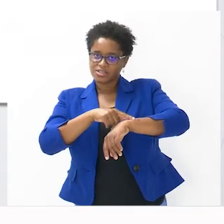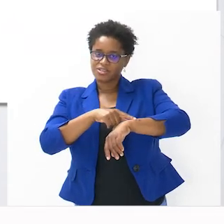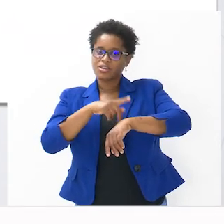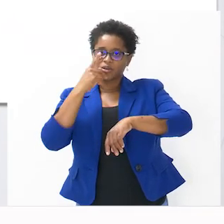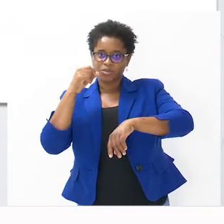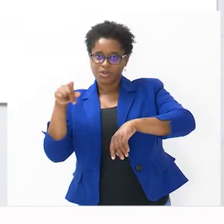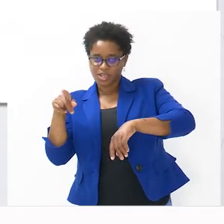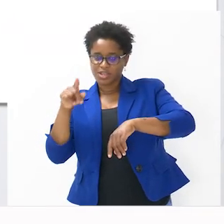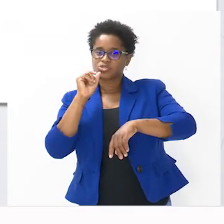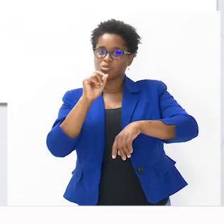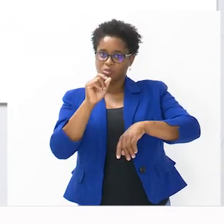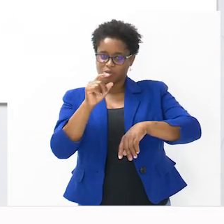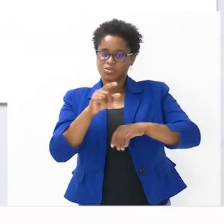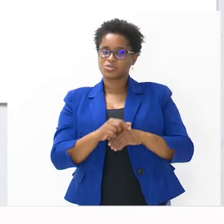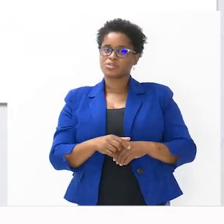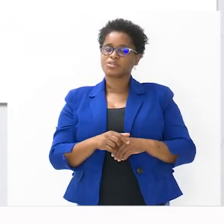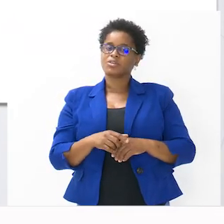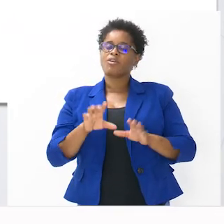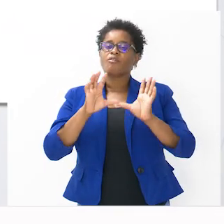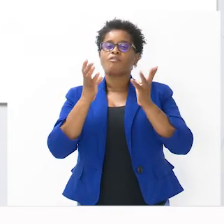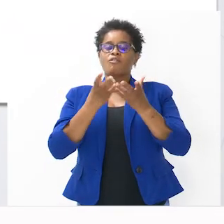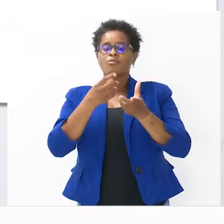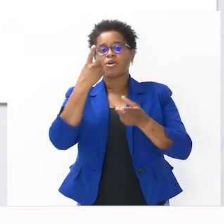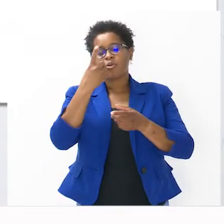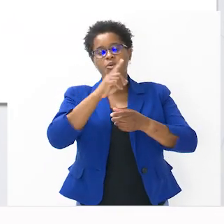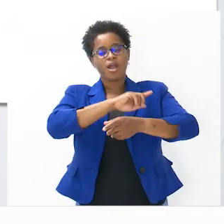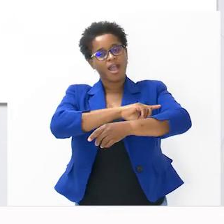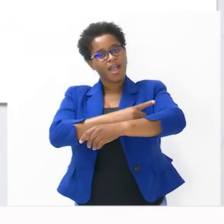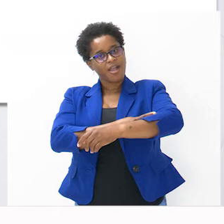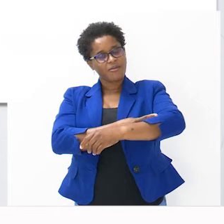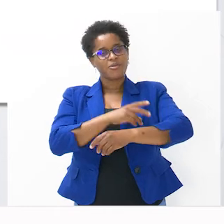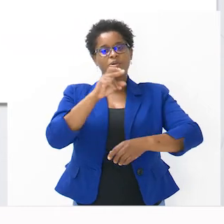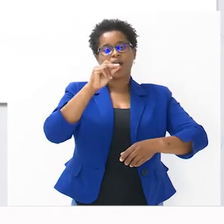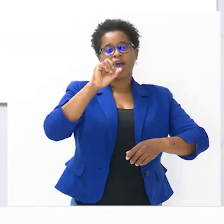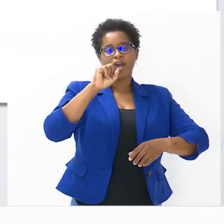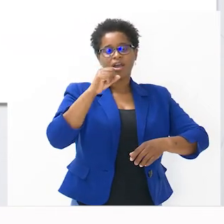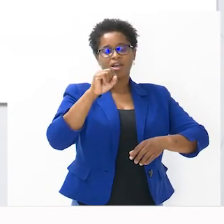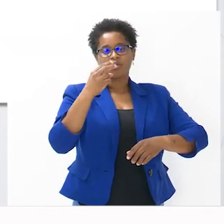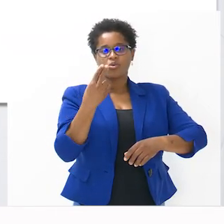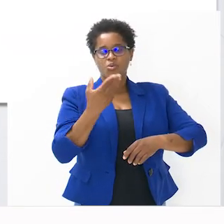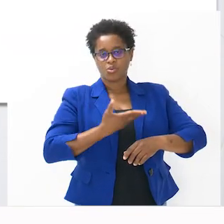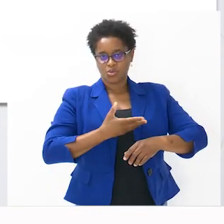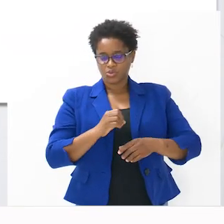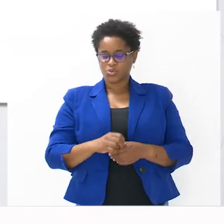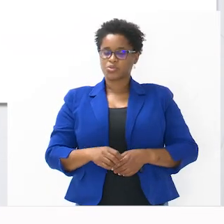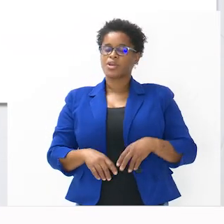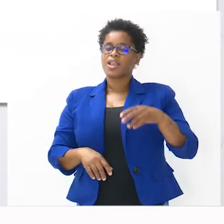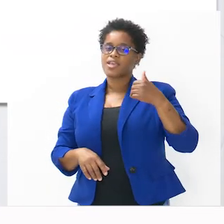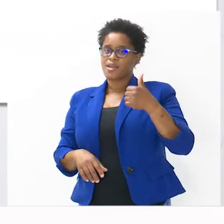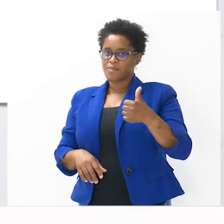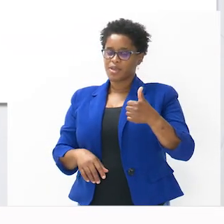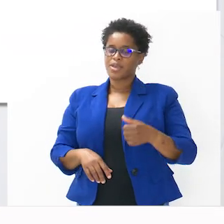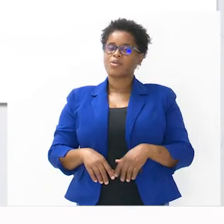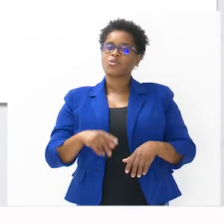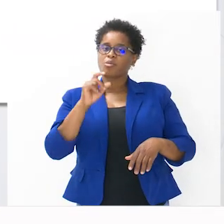eles marcados, os ponteiros, formam um ângulo agudo. A linha B,